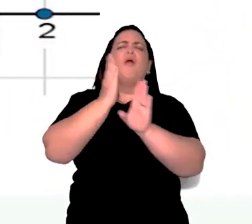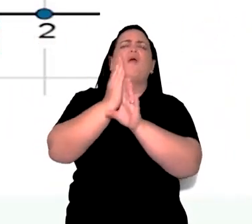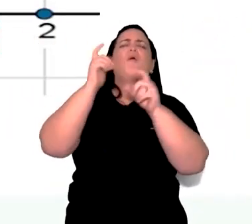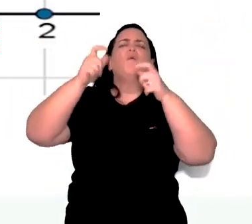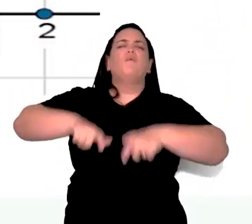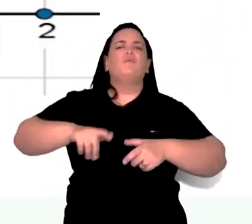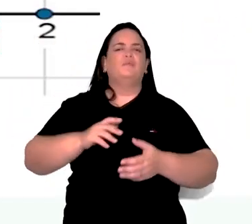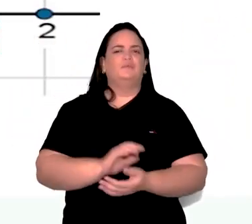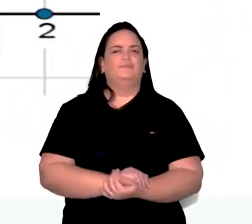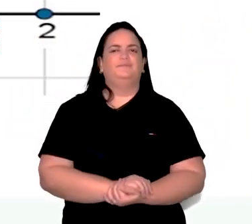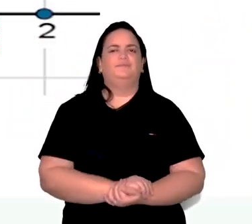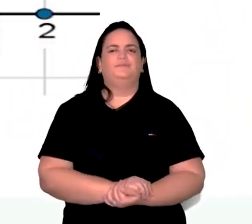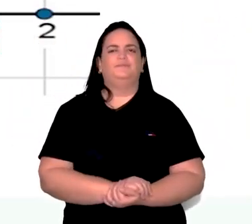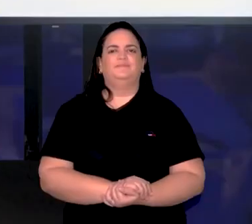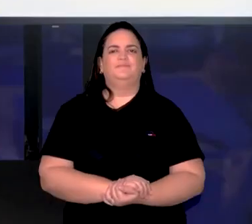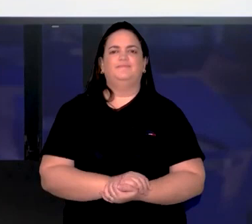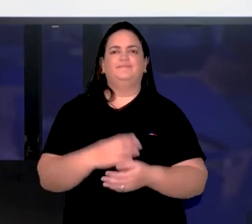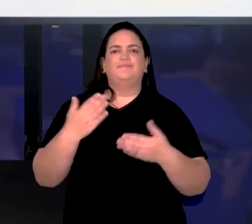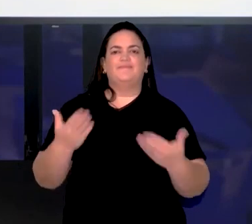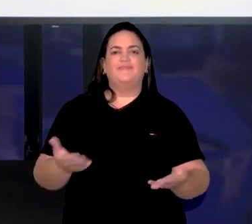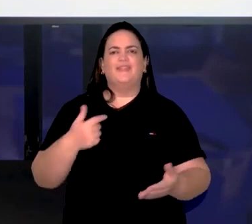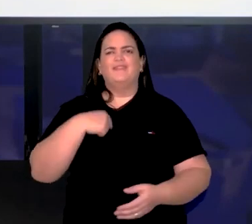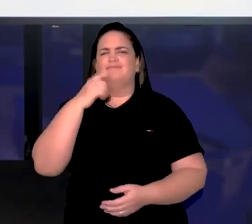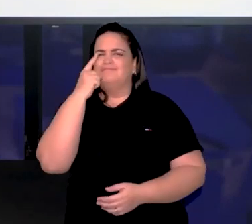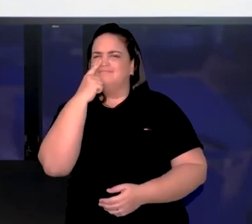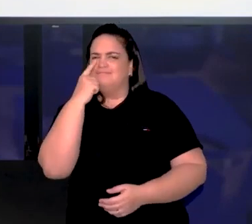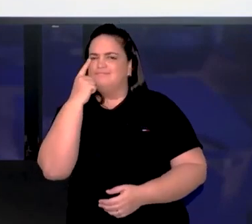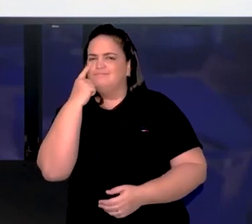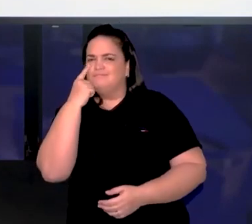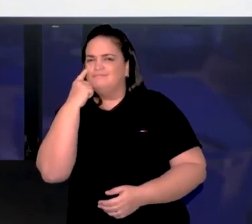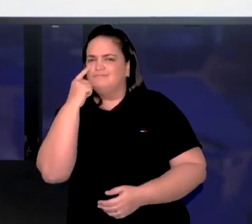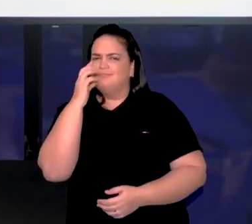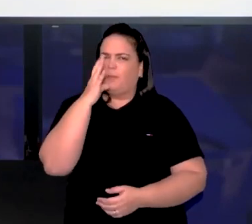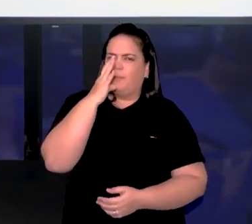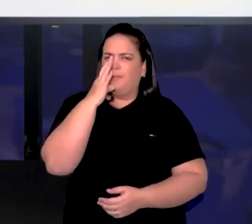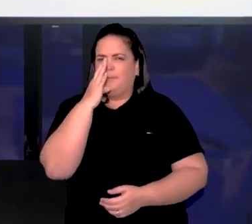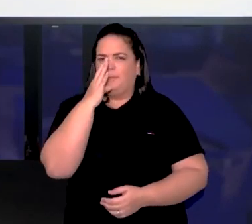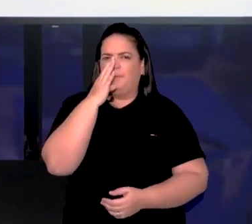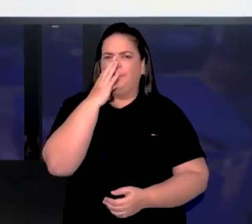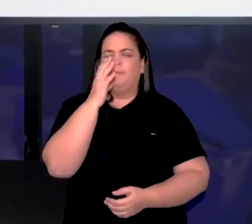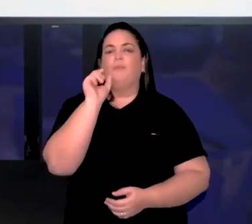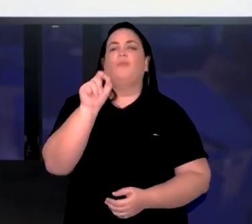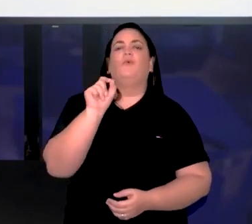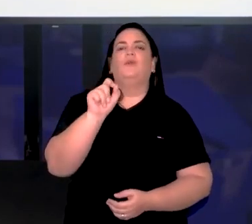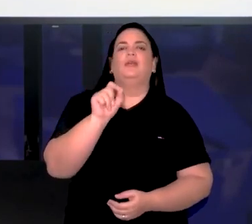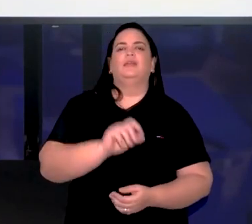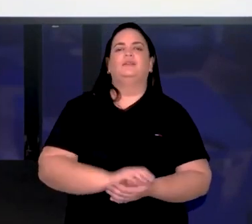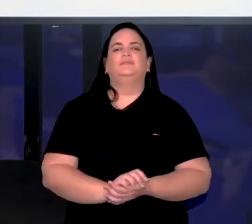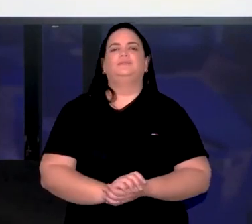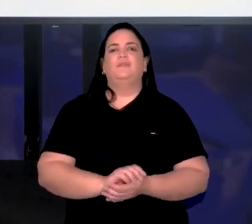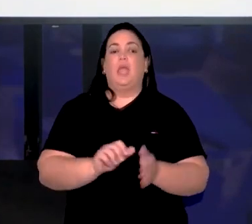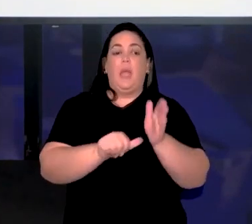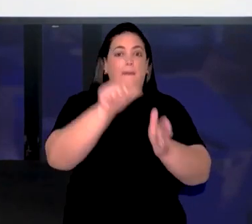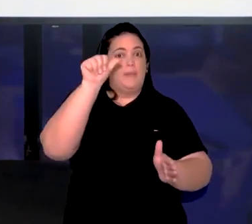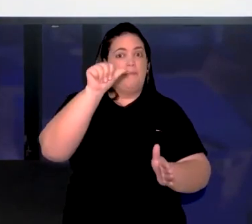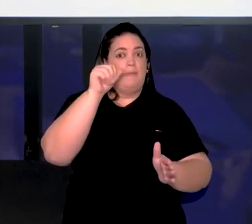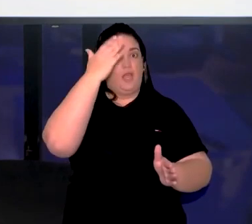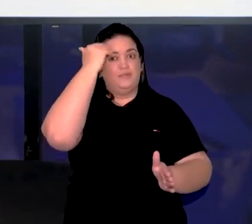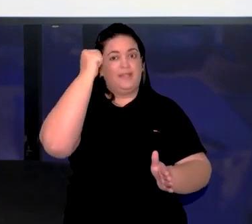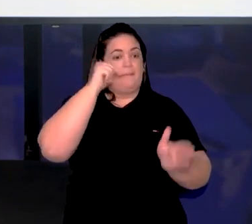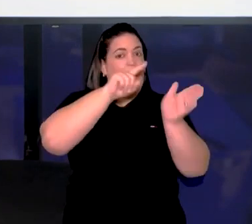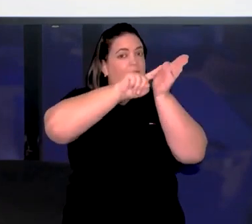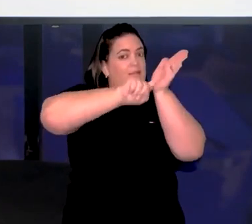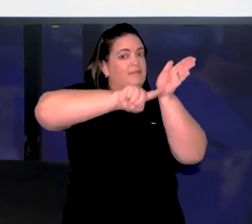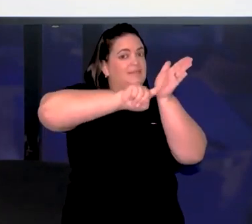localizá-lo? Então, eu vou observar o seguinte, que, primeiro, ele é negativo, então ele